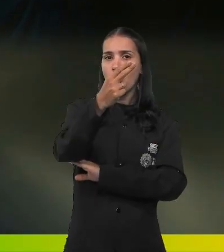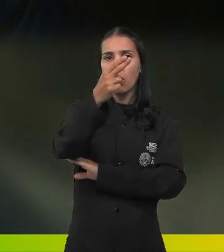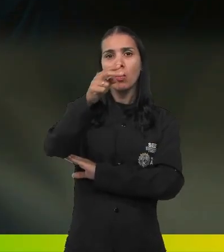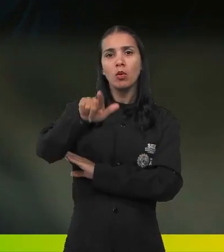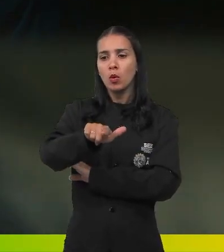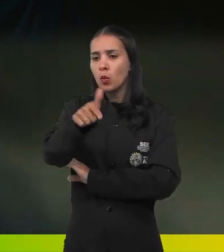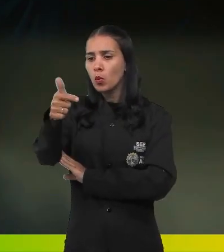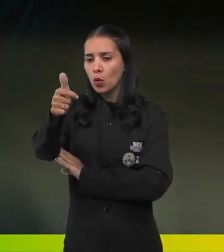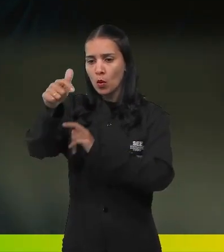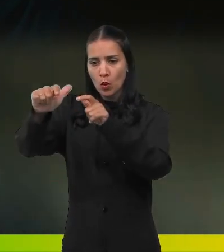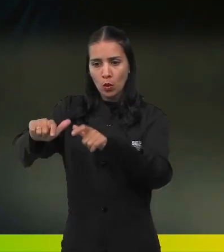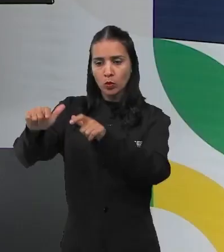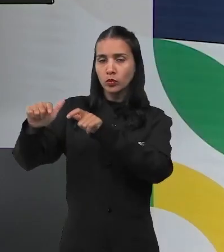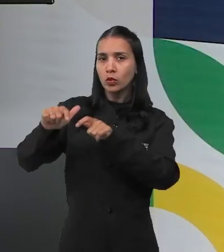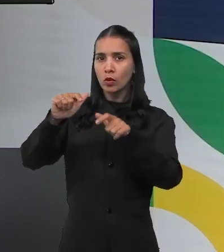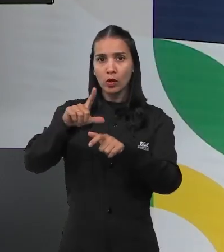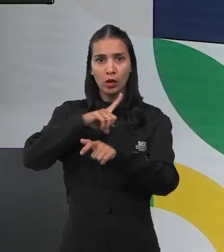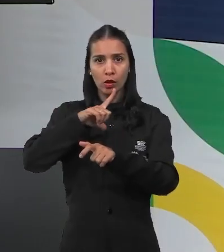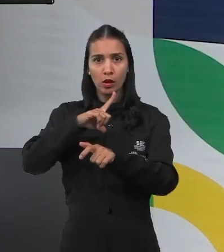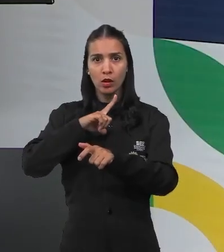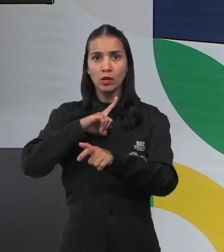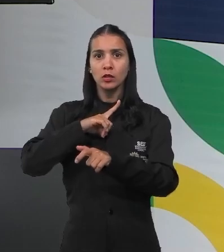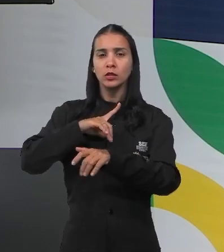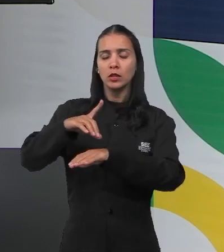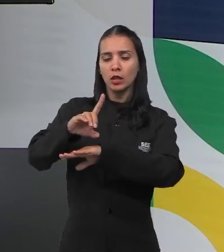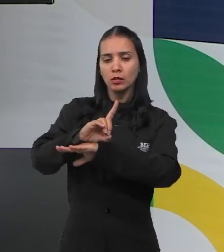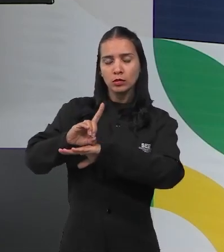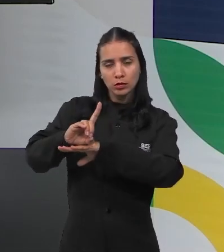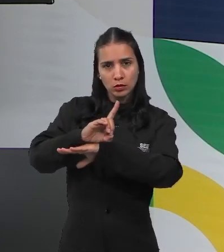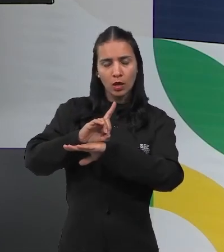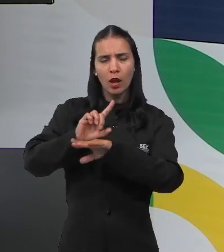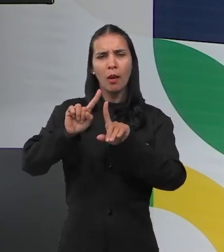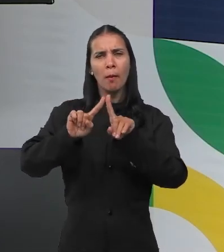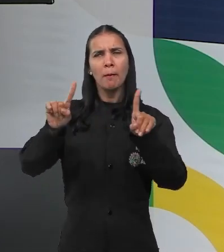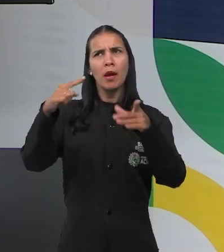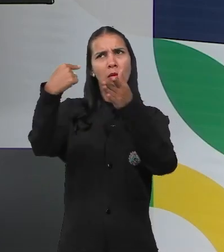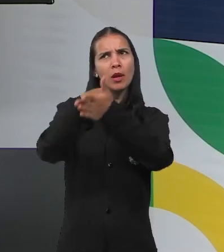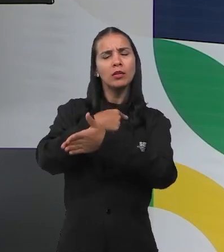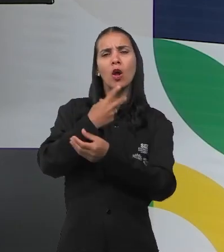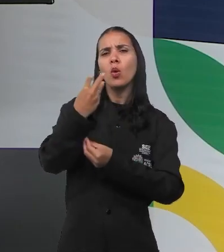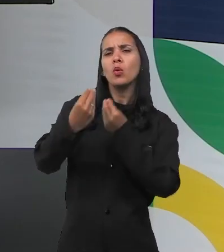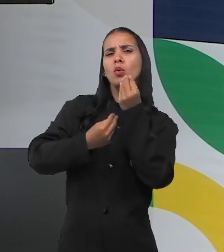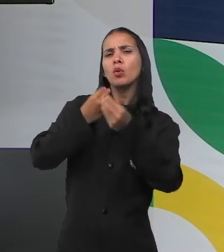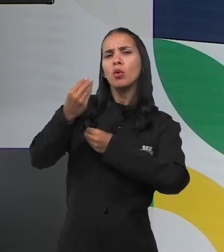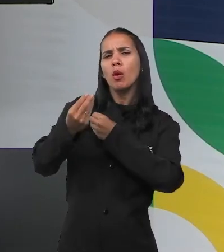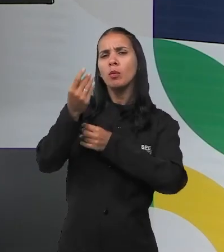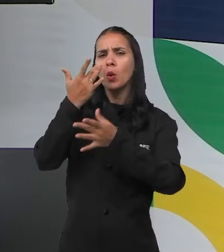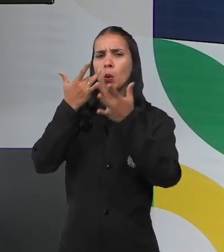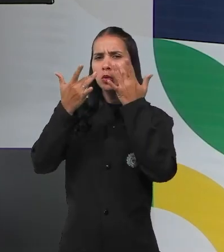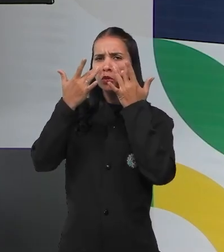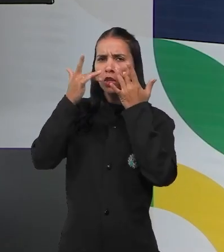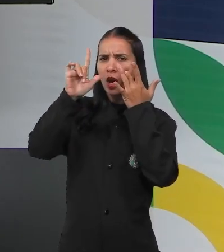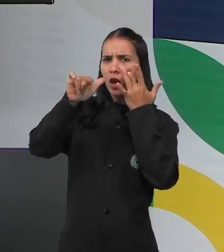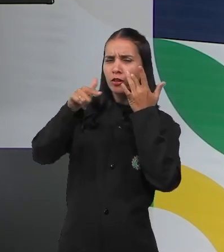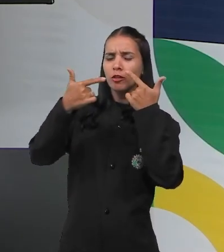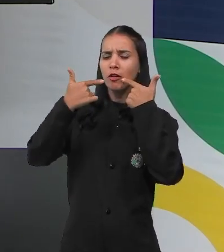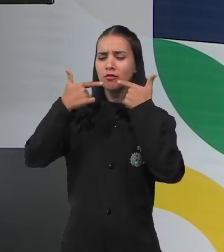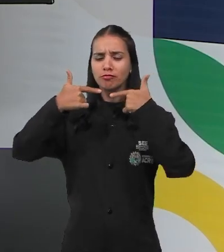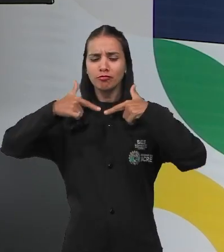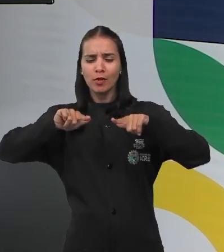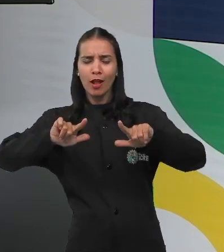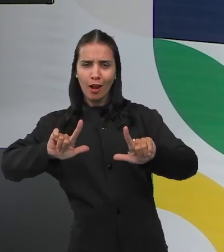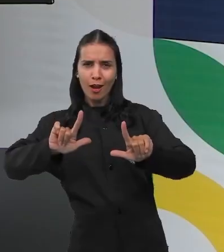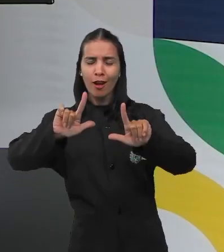digitais. Mas aí você pode me perguntar assim, professora, como que o teatro, uma linguagem tão milenar